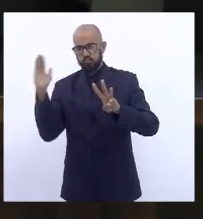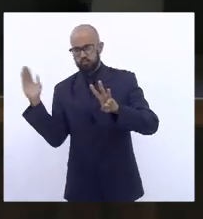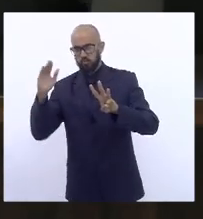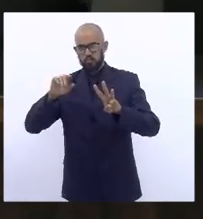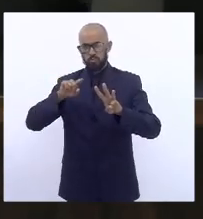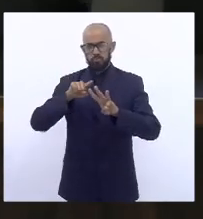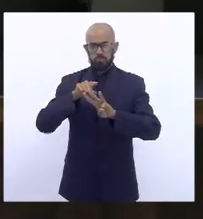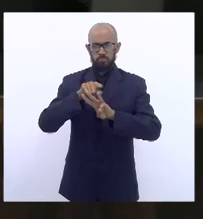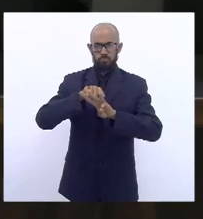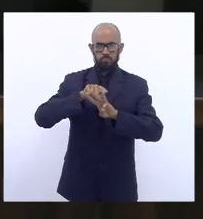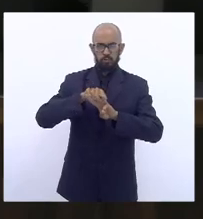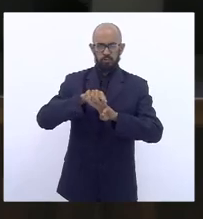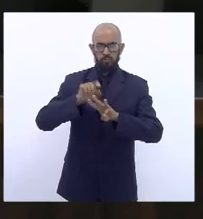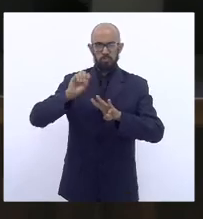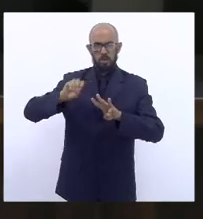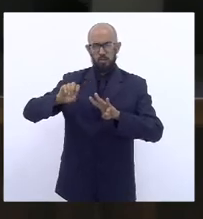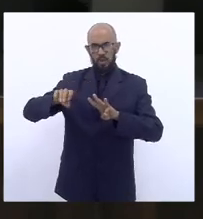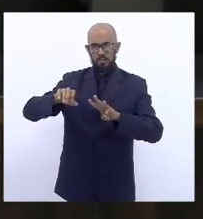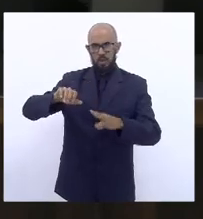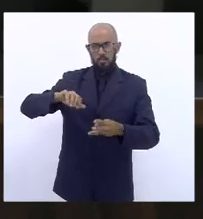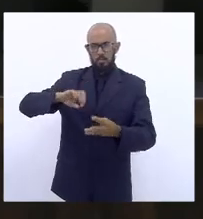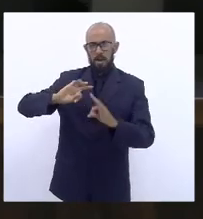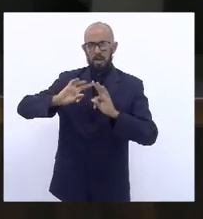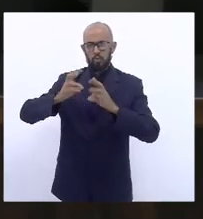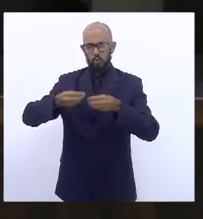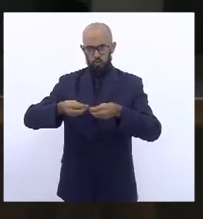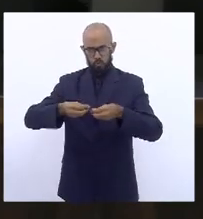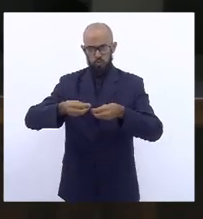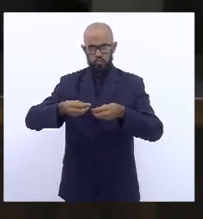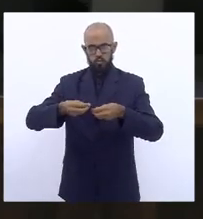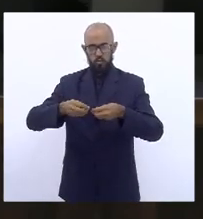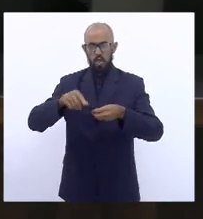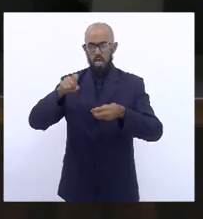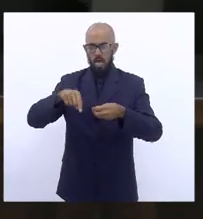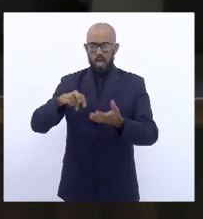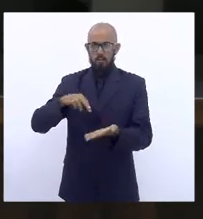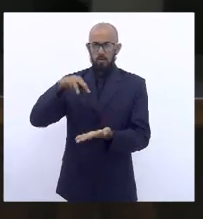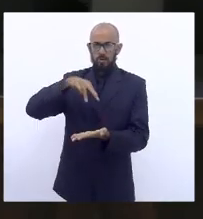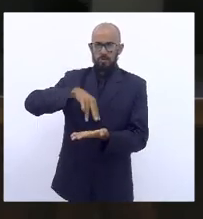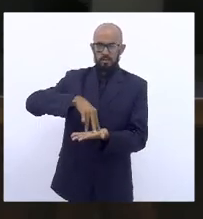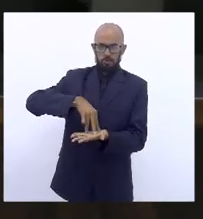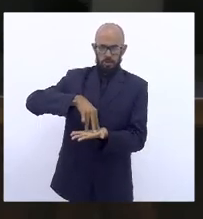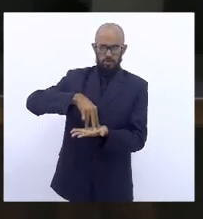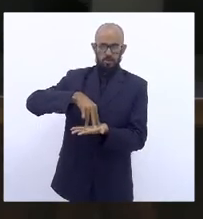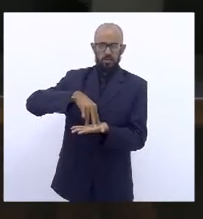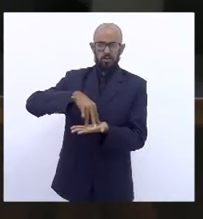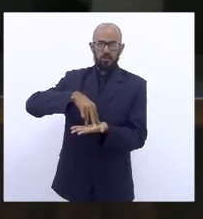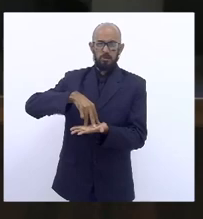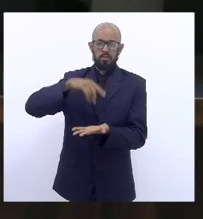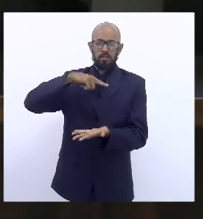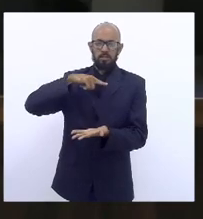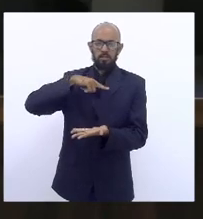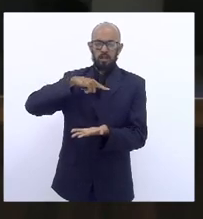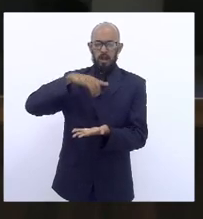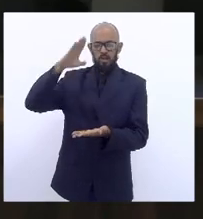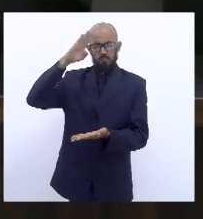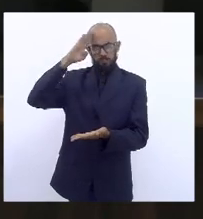educação universal. É sobre esse tripé que se instala o